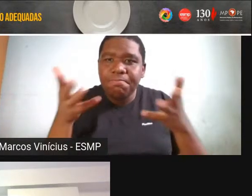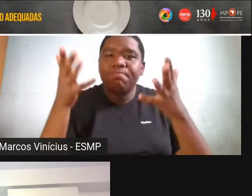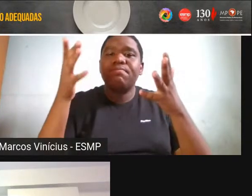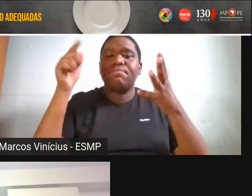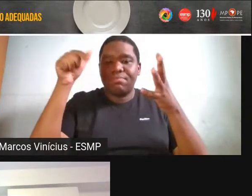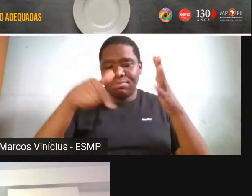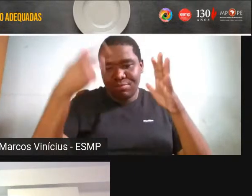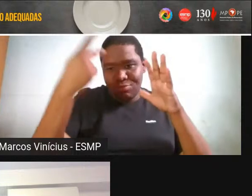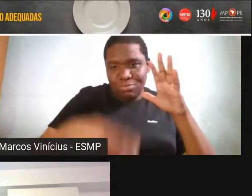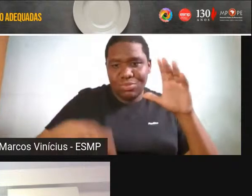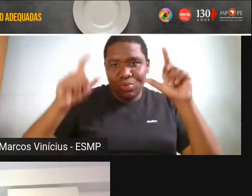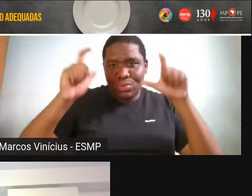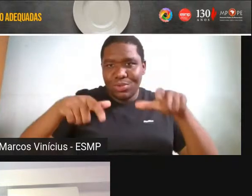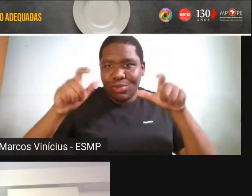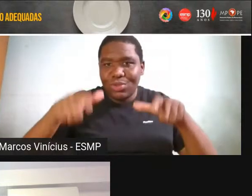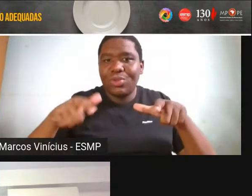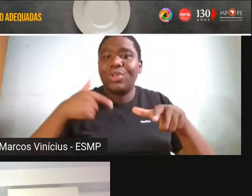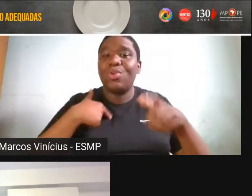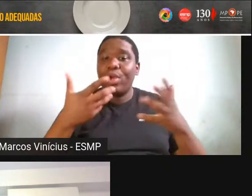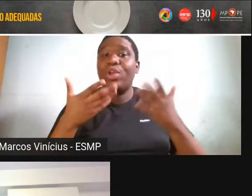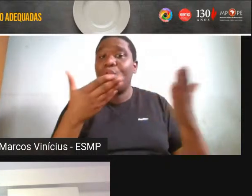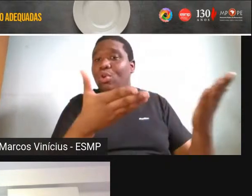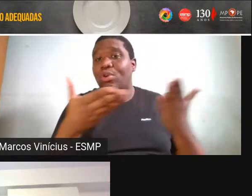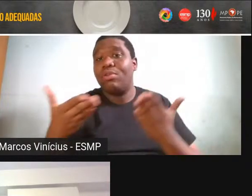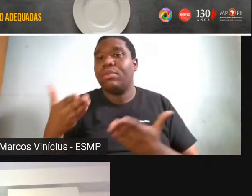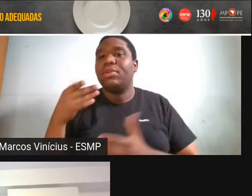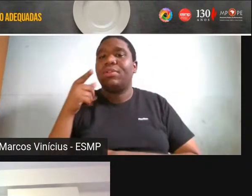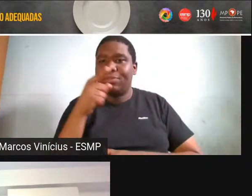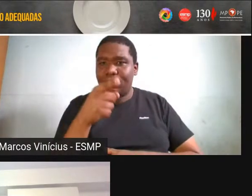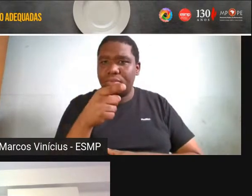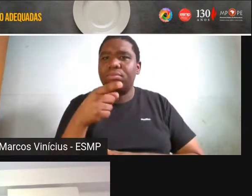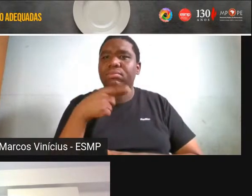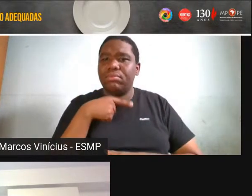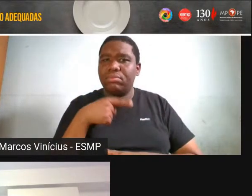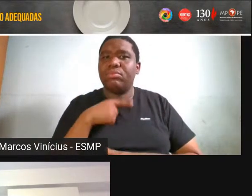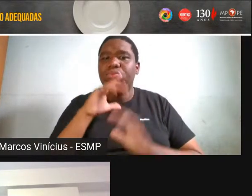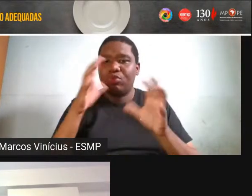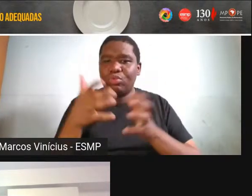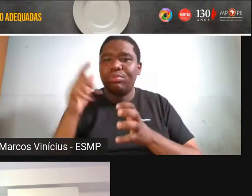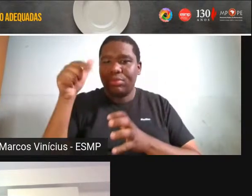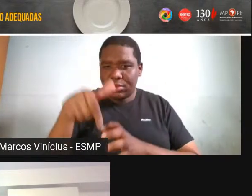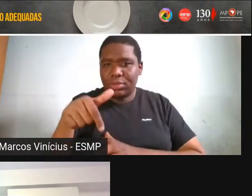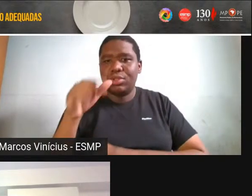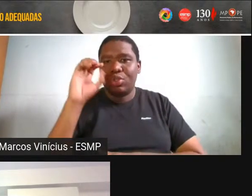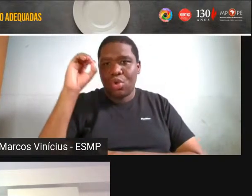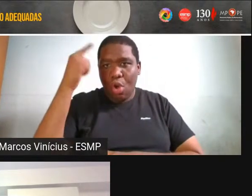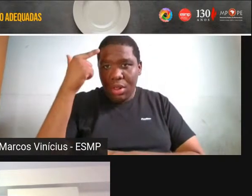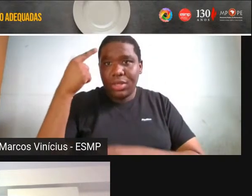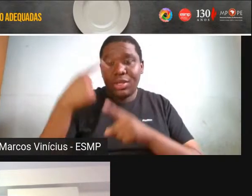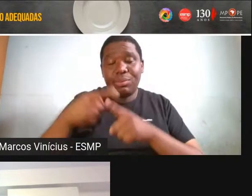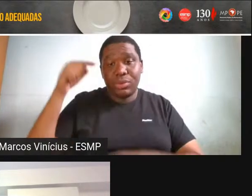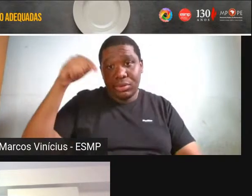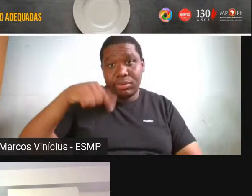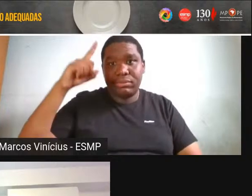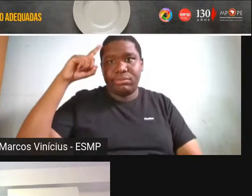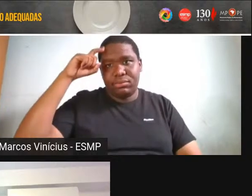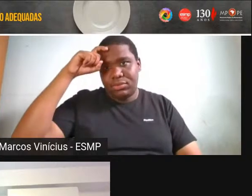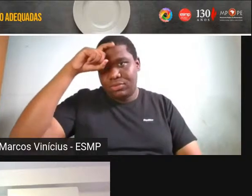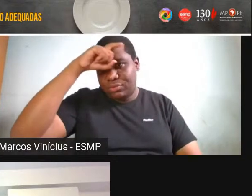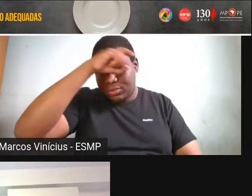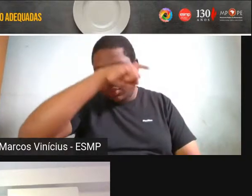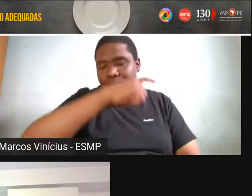é fundamental. Eu queria te convocar para fazer uma frente aqui em Olinda, porque a situação está braba aqui também, muito